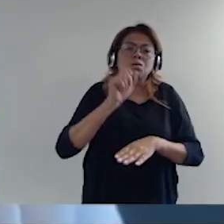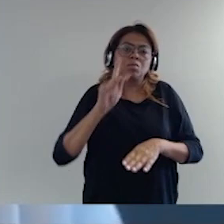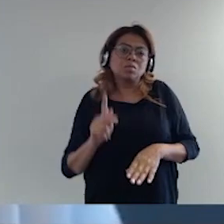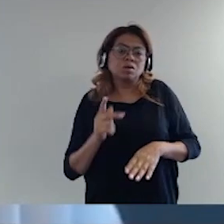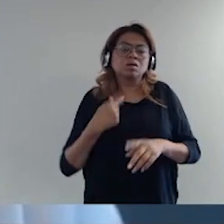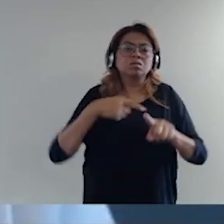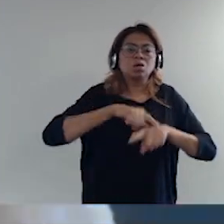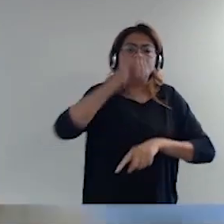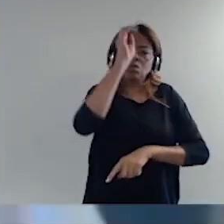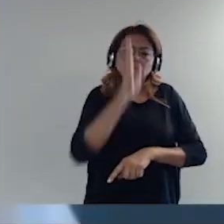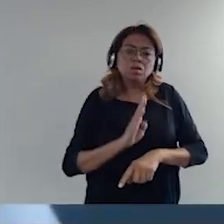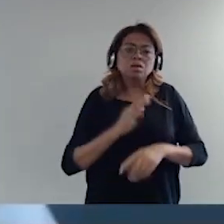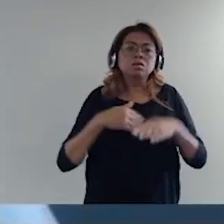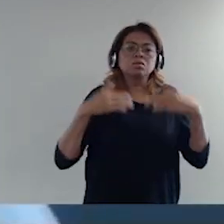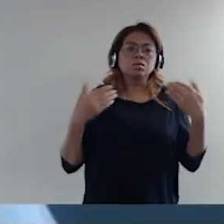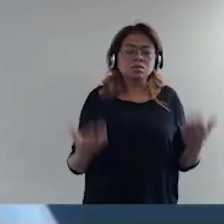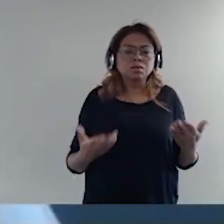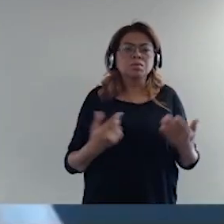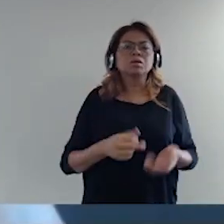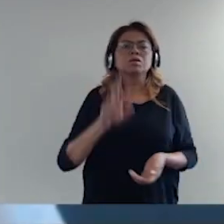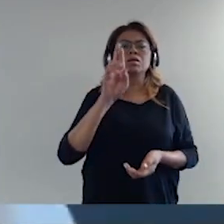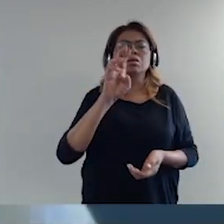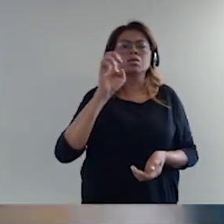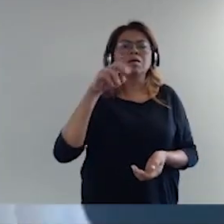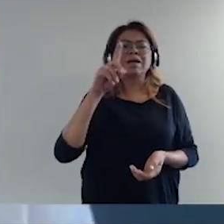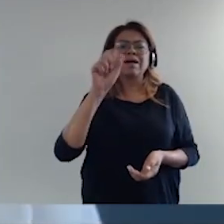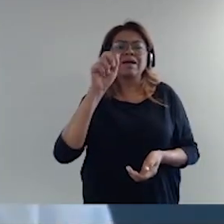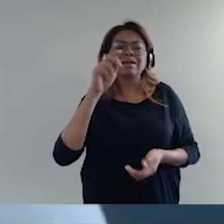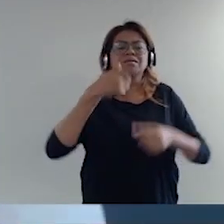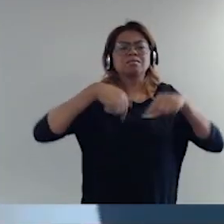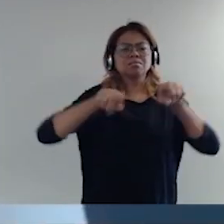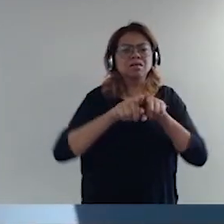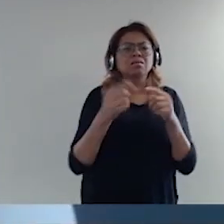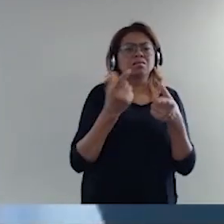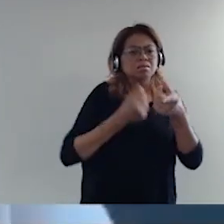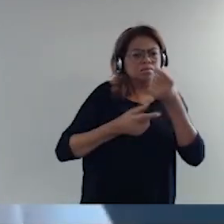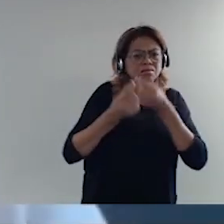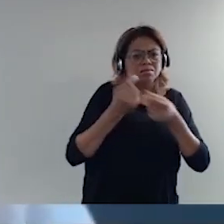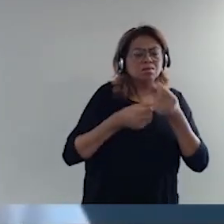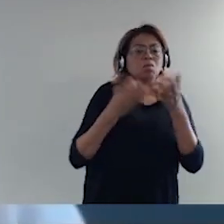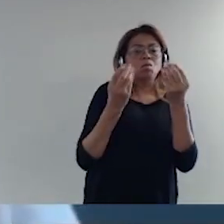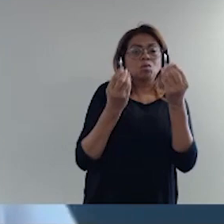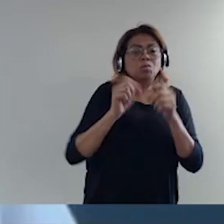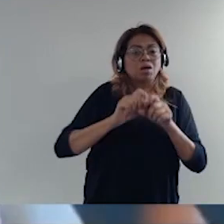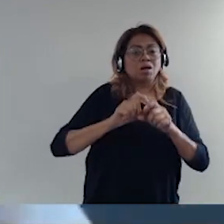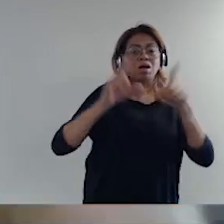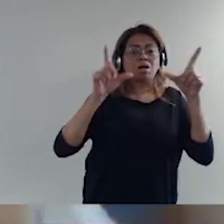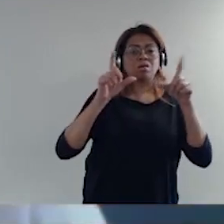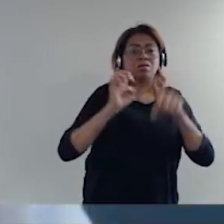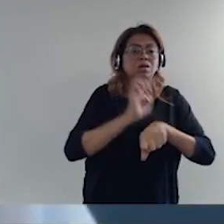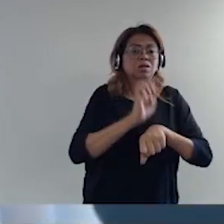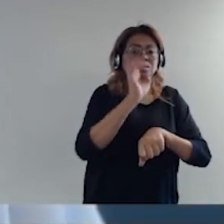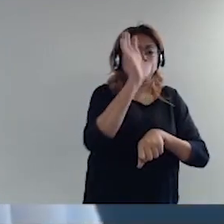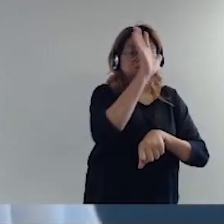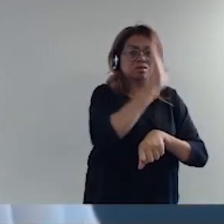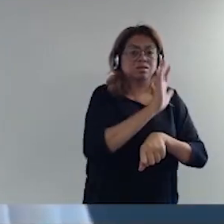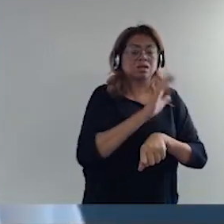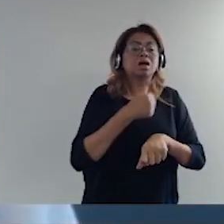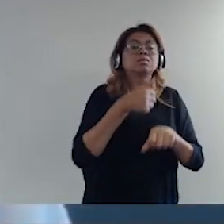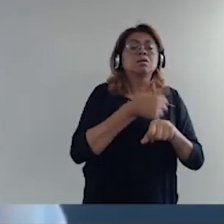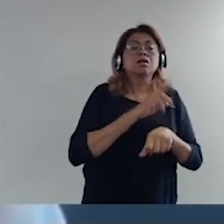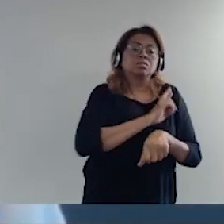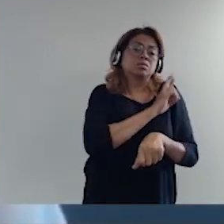dedica, sobretudo, ao pagamento de rentistas pela União, ao passo que os estados ficam com as despesas de